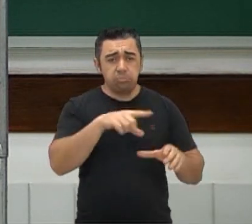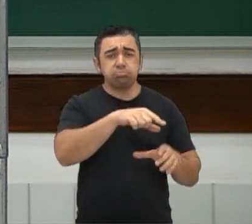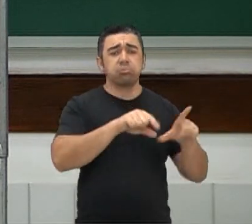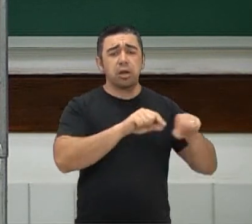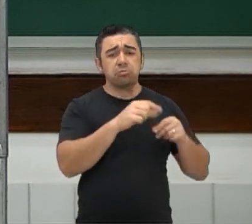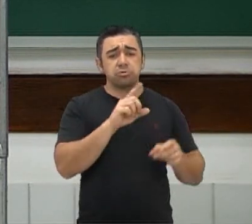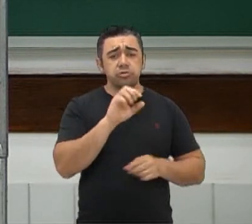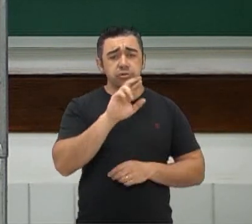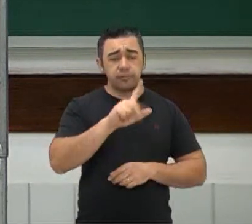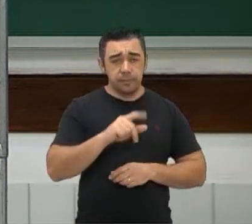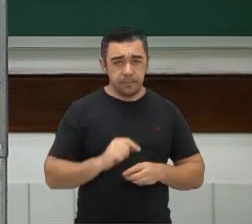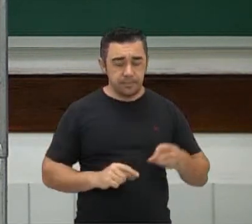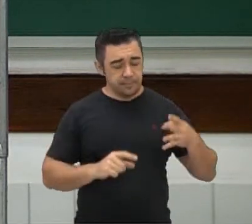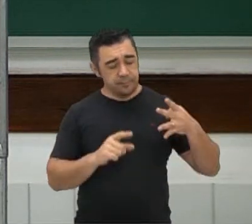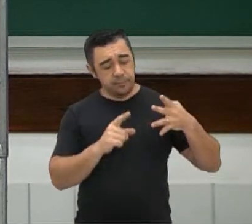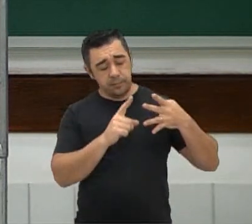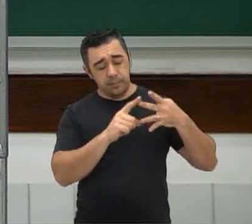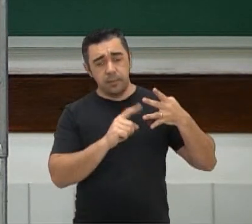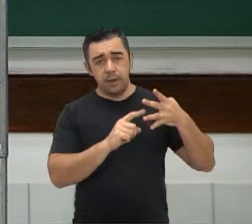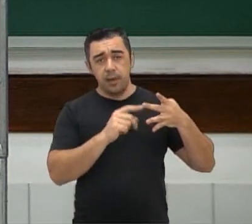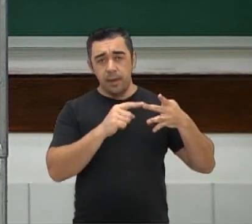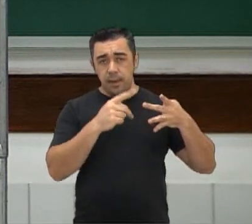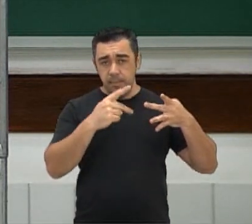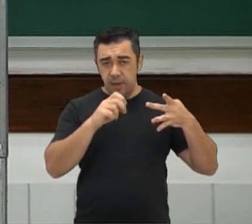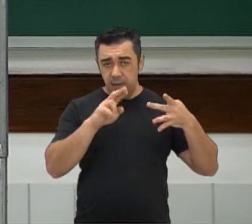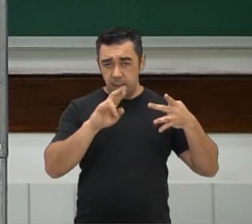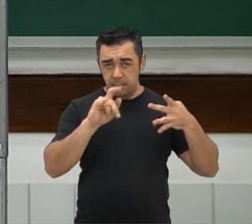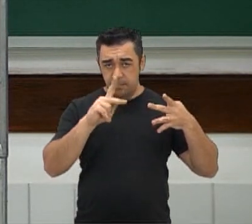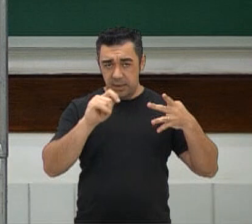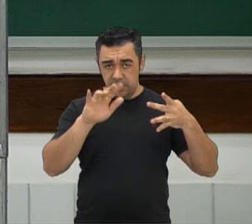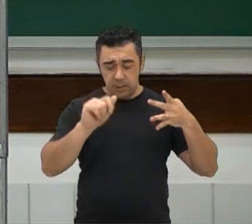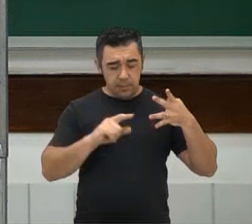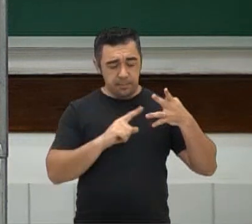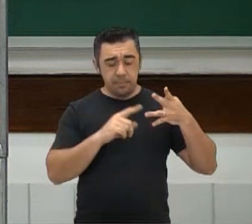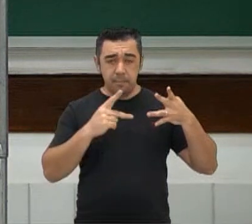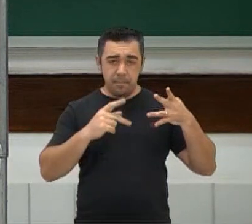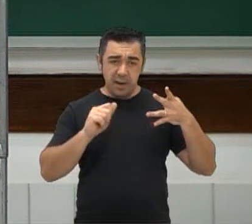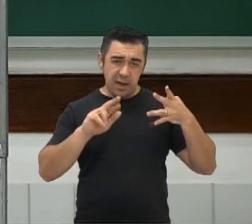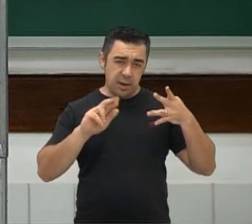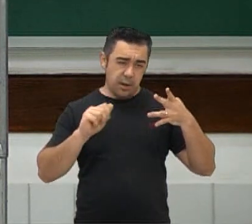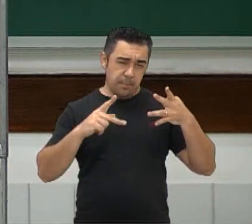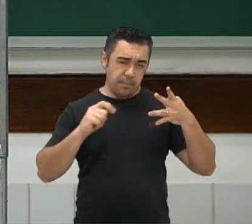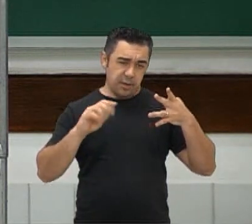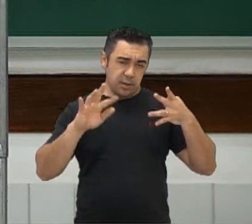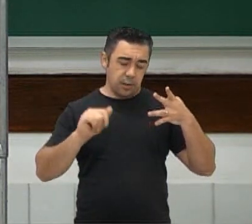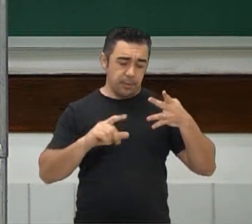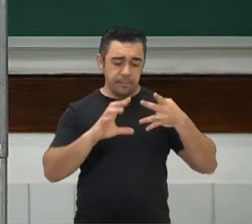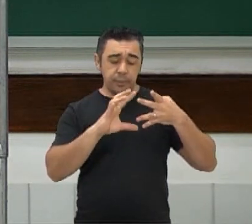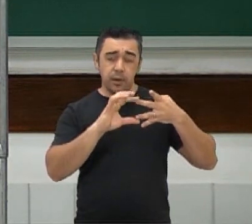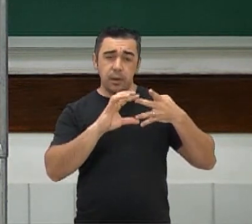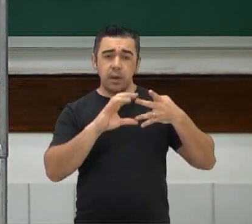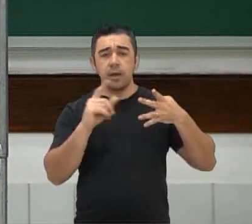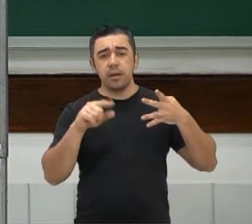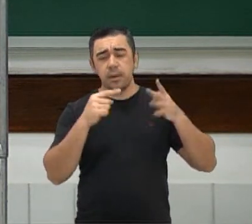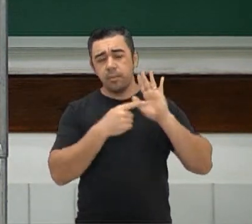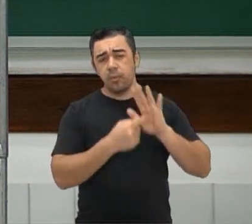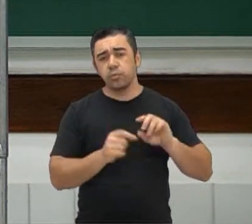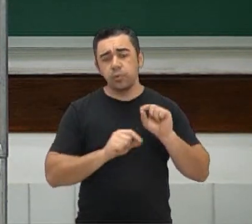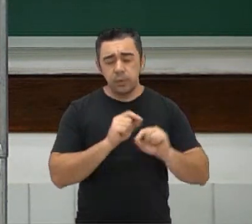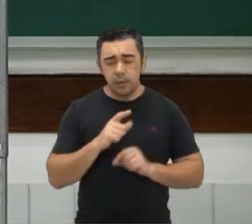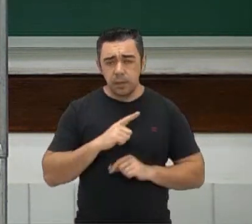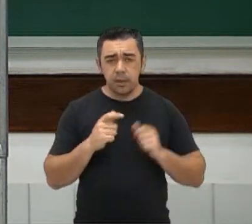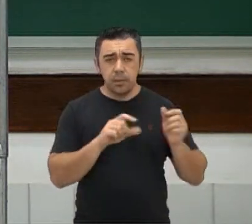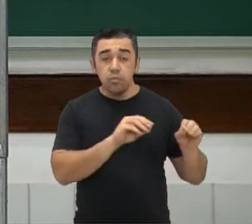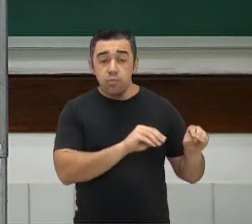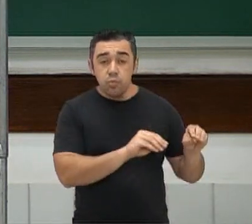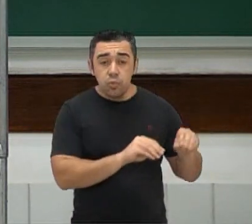ainda ali no meio tinha a peripátrica e a parapátrica. Que isso está mostrando ali, ó, que os organismos eles têm que migrar para um novo habitat. Qual